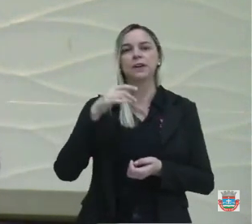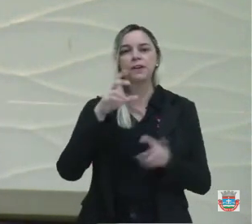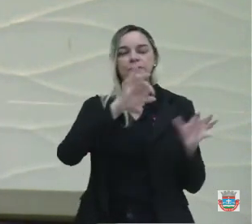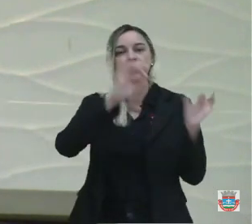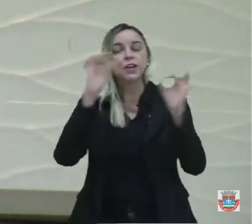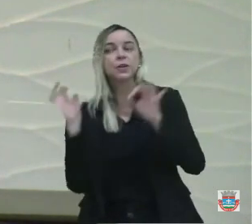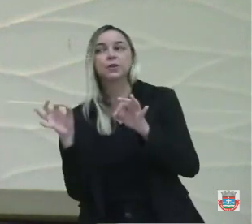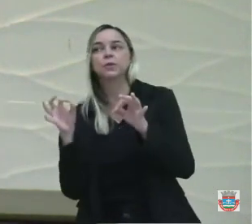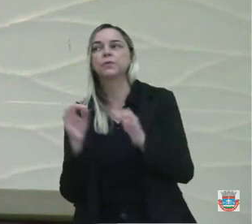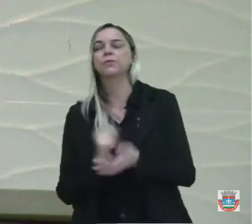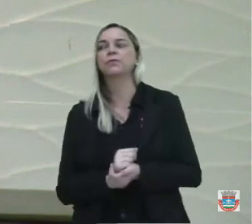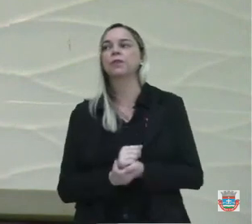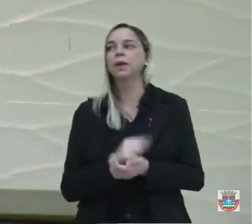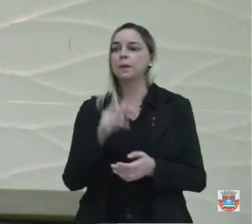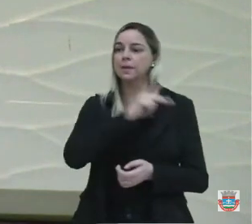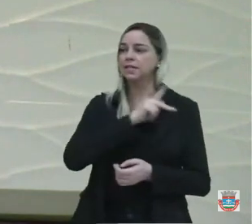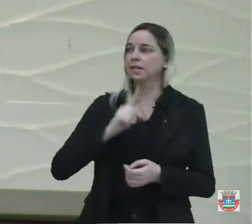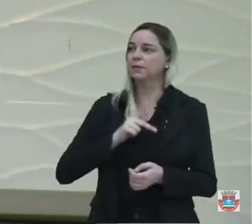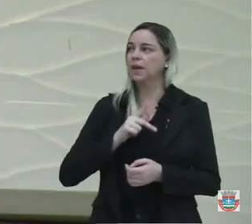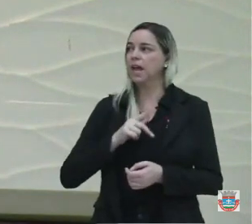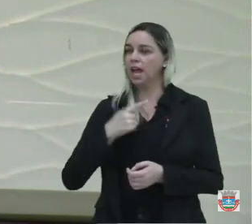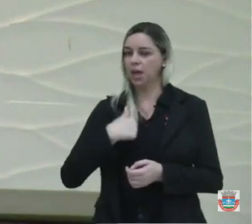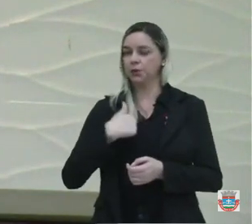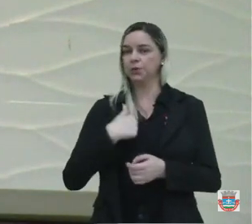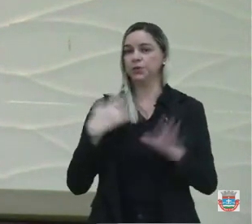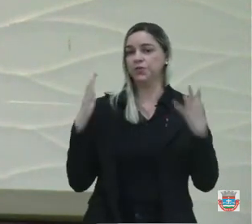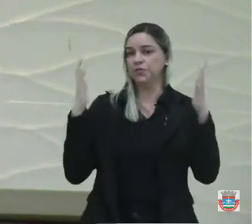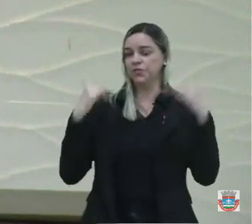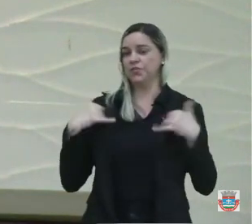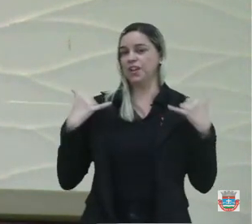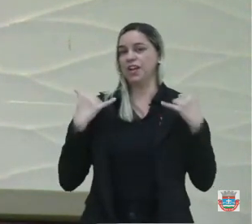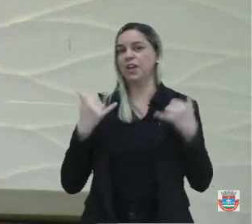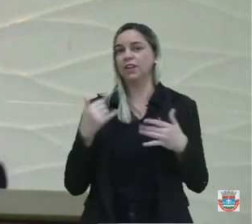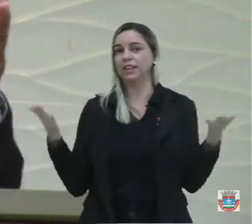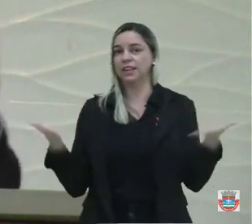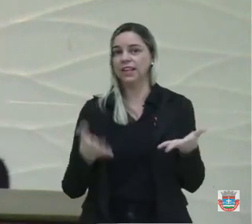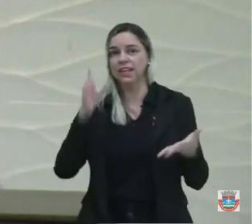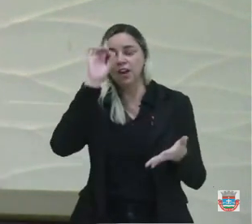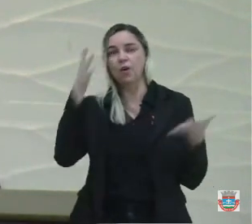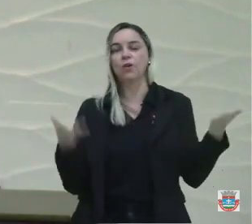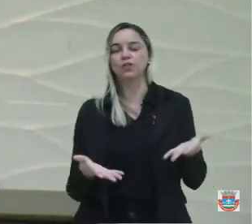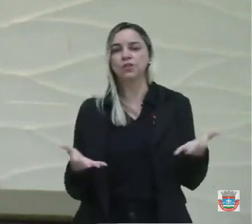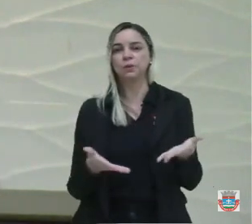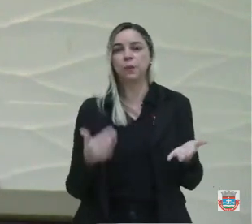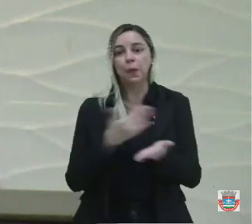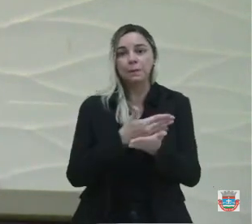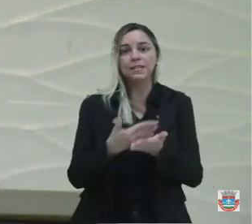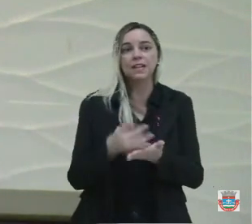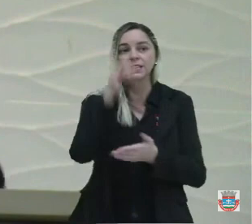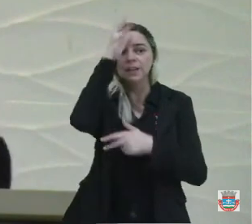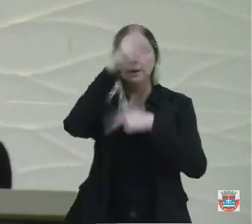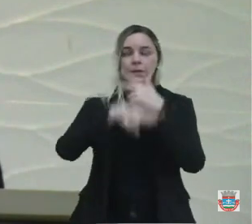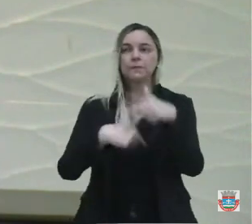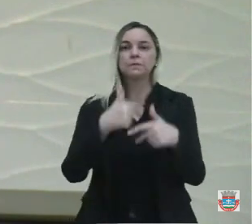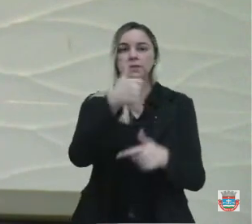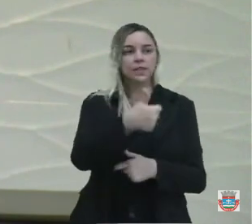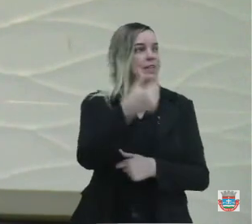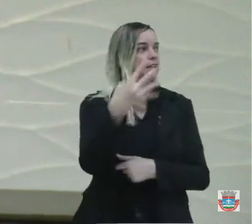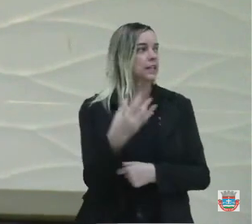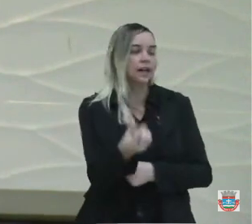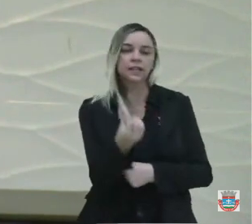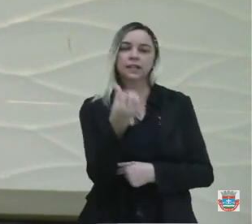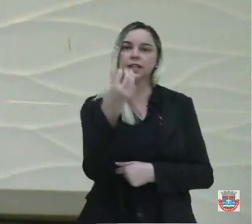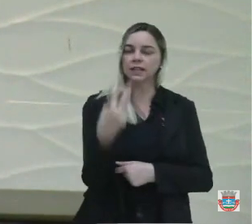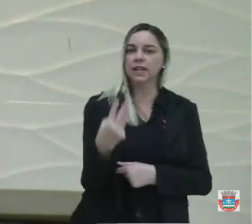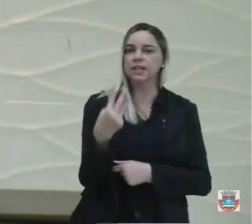ela, né? Presidente, coloquei umas felicitações aqui no dia de hoje. Começar por São Bento do Una, 163